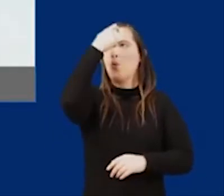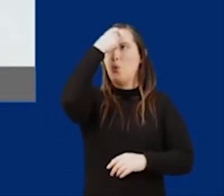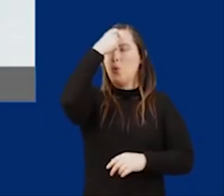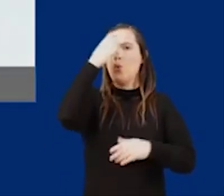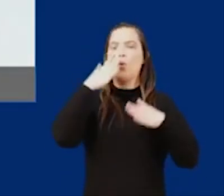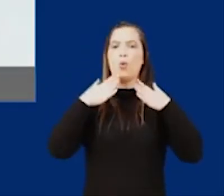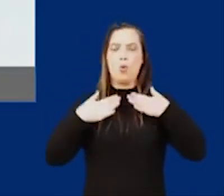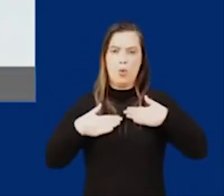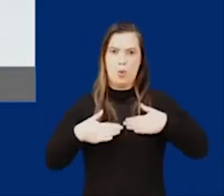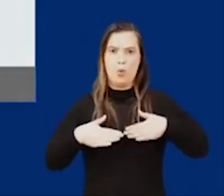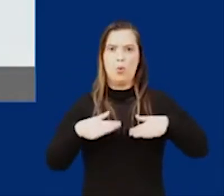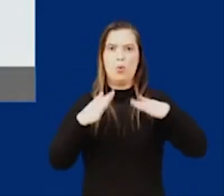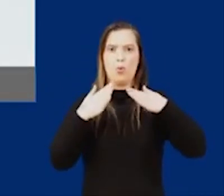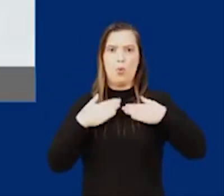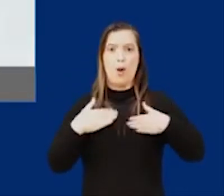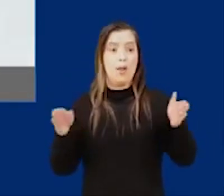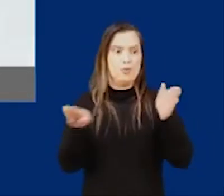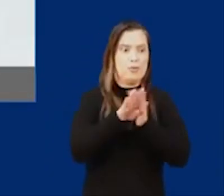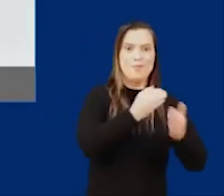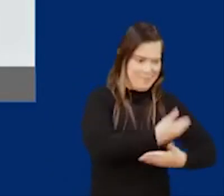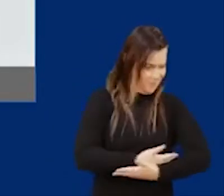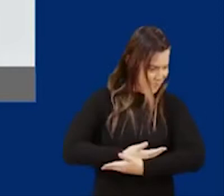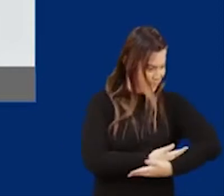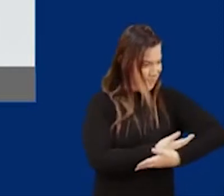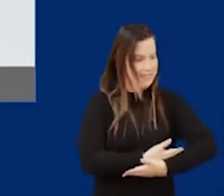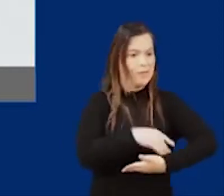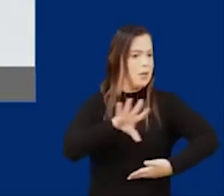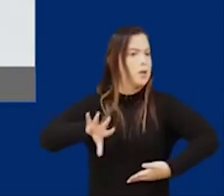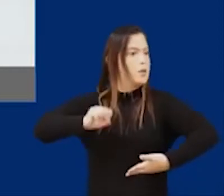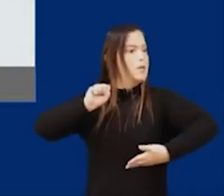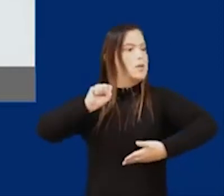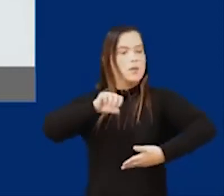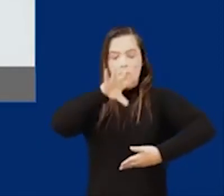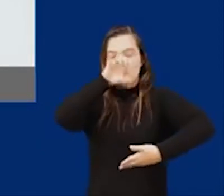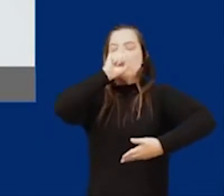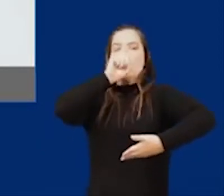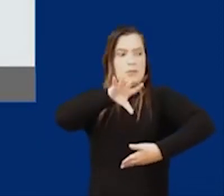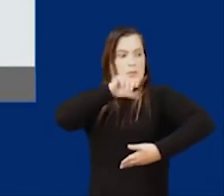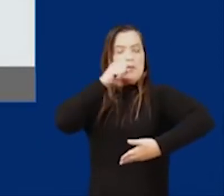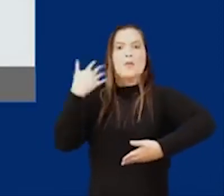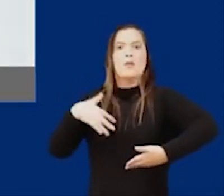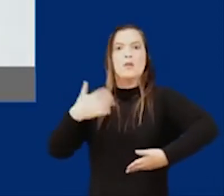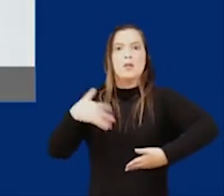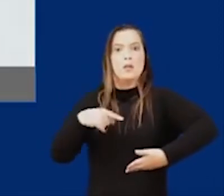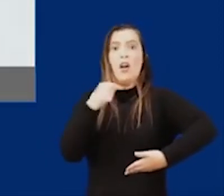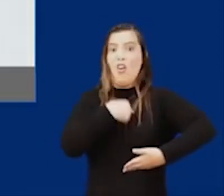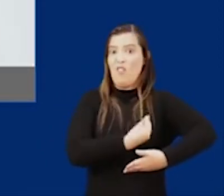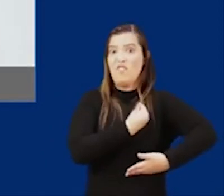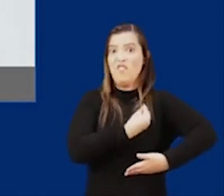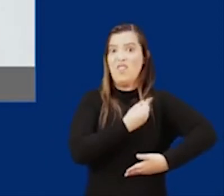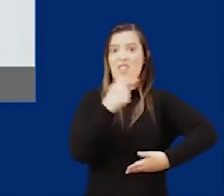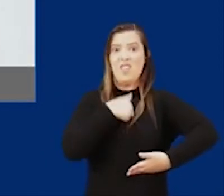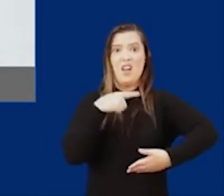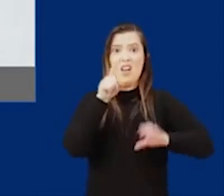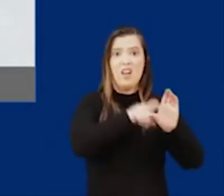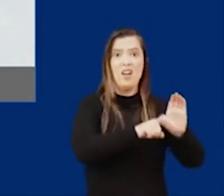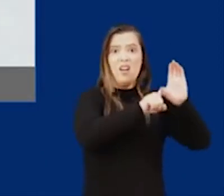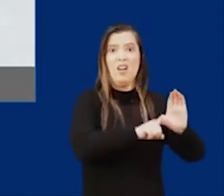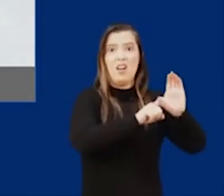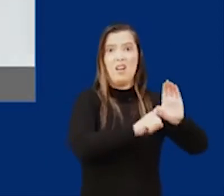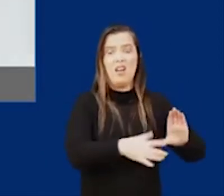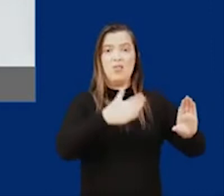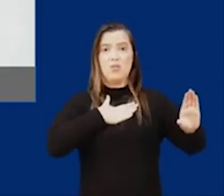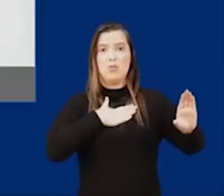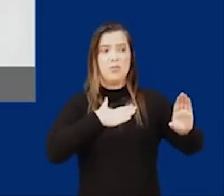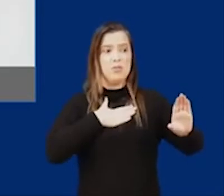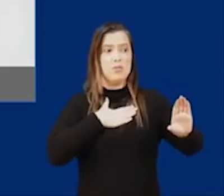conscientemente. E, de repente, chega um bebê que a gente tem que respirar conscientemente, porque a vida dele depende da gente. Então,